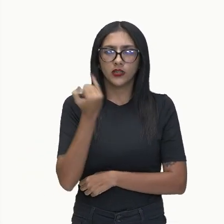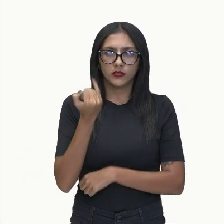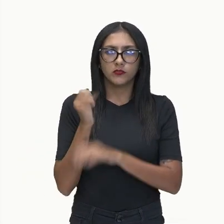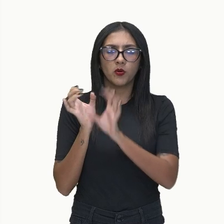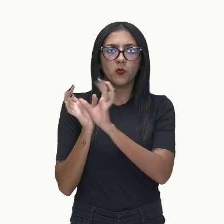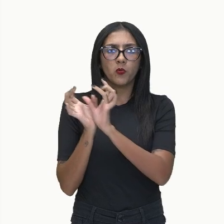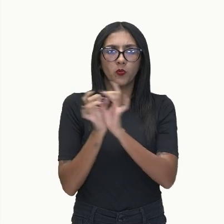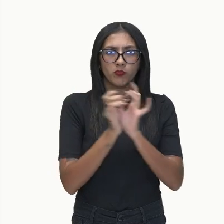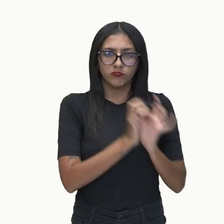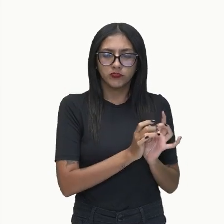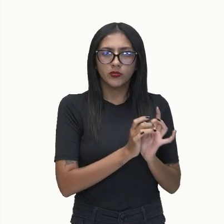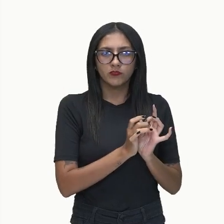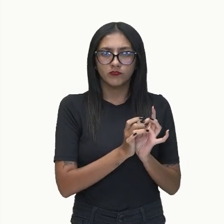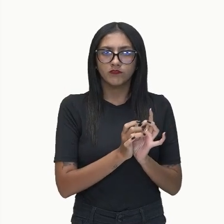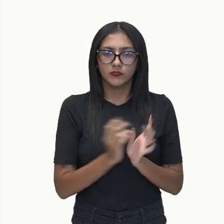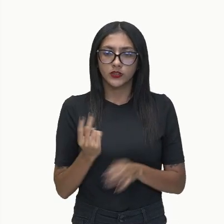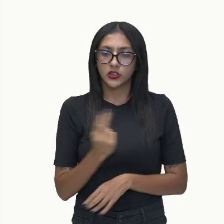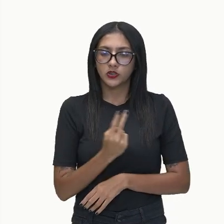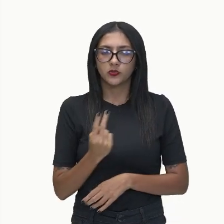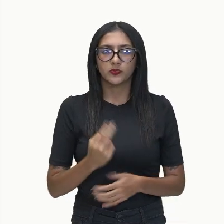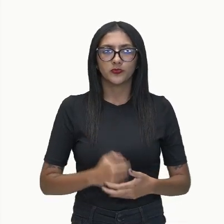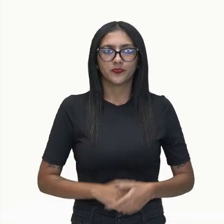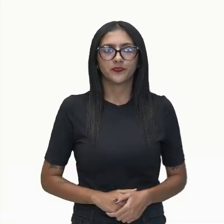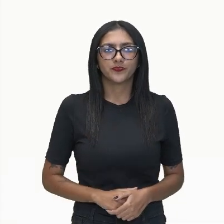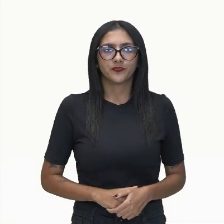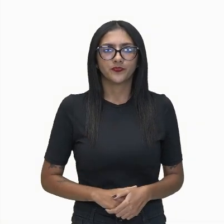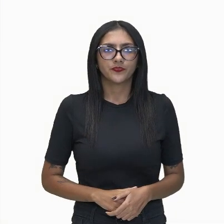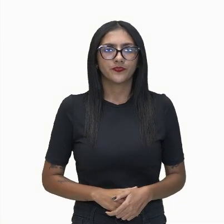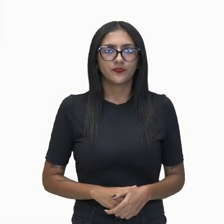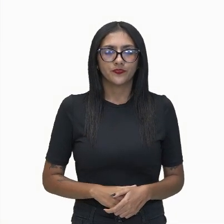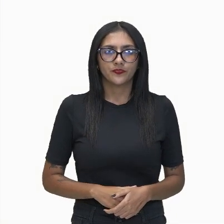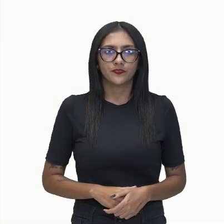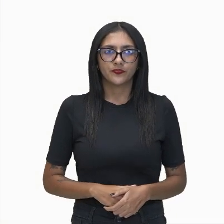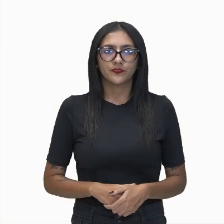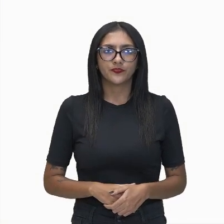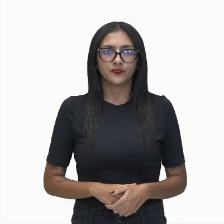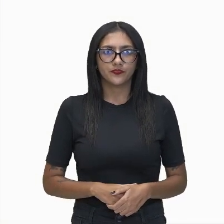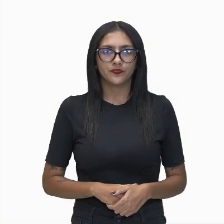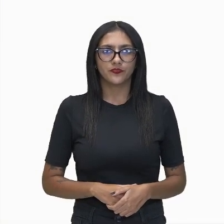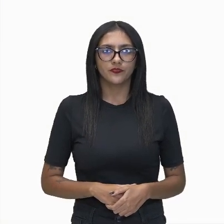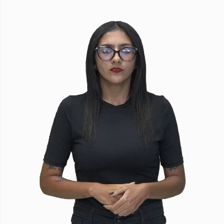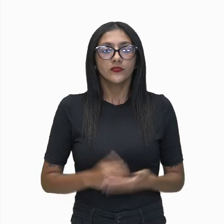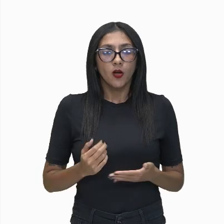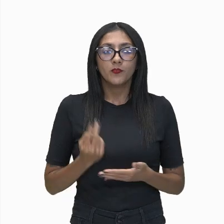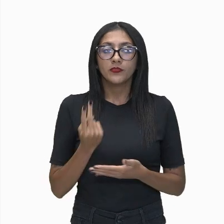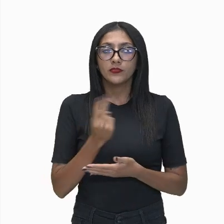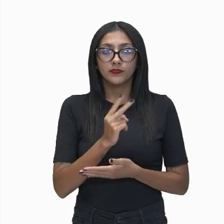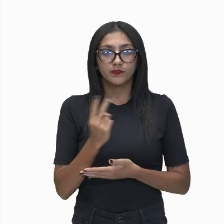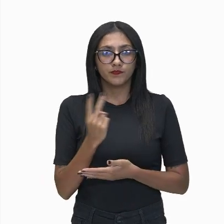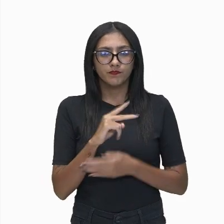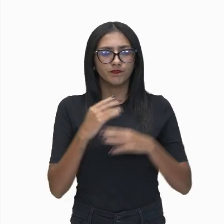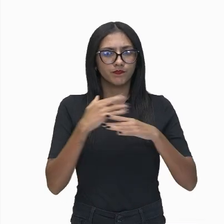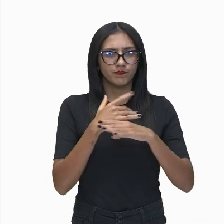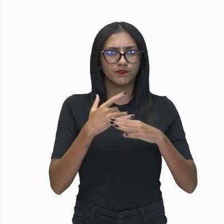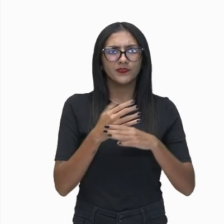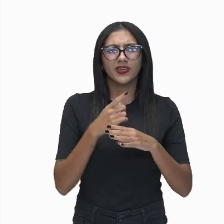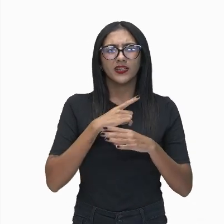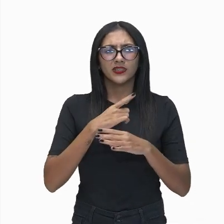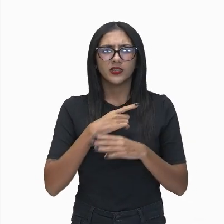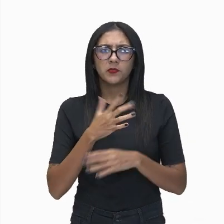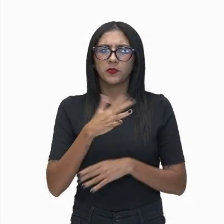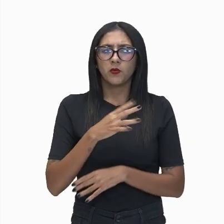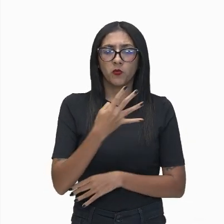megalópole brasileira, certo? E aí essas duas megalópolis, elas abrigam cerca de